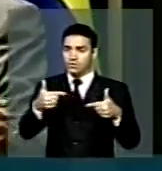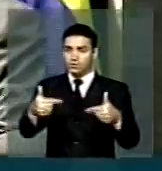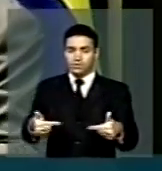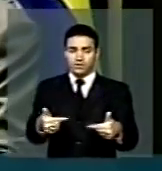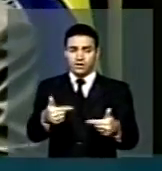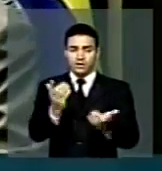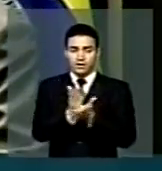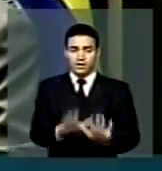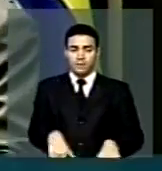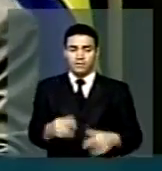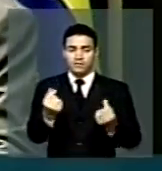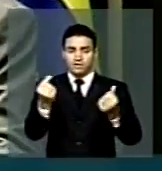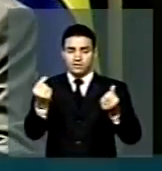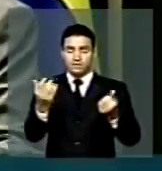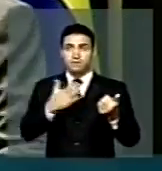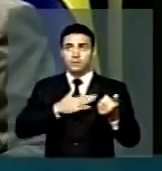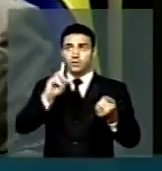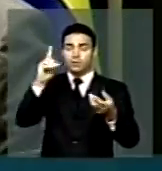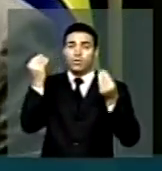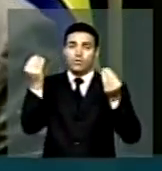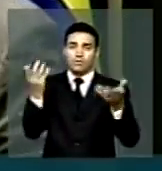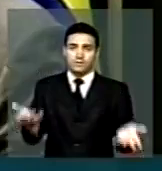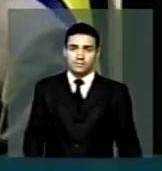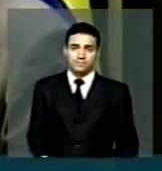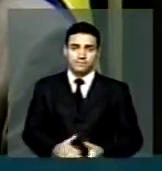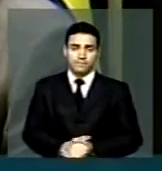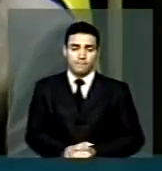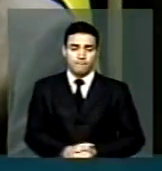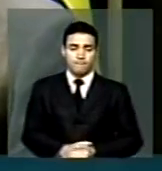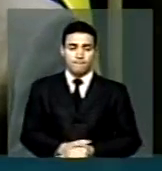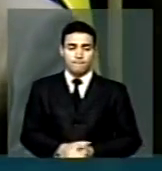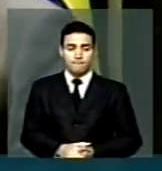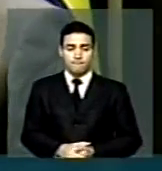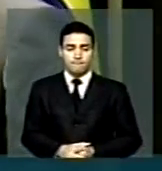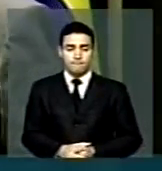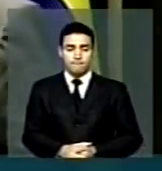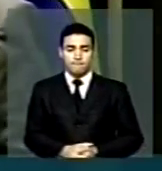Meu Deus, como? Como?